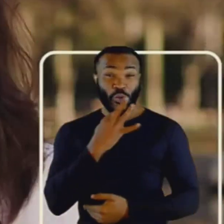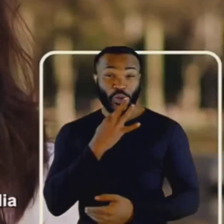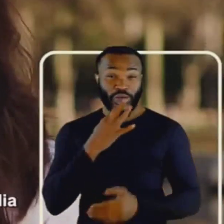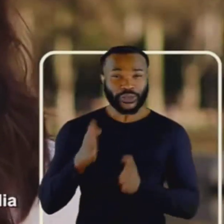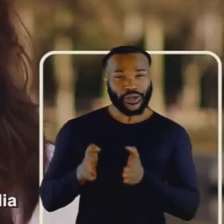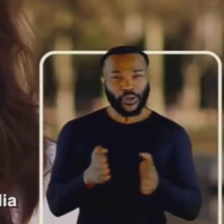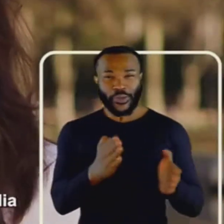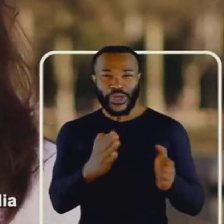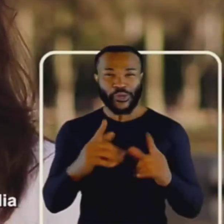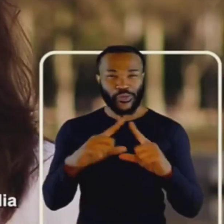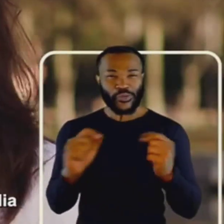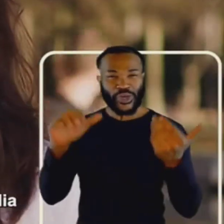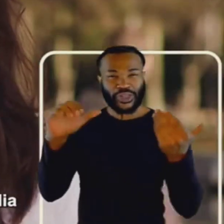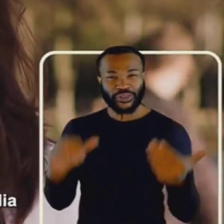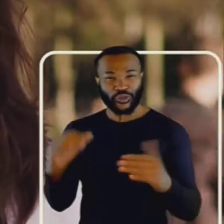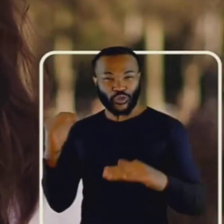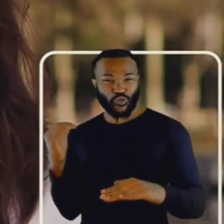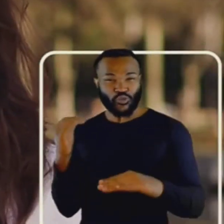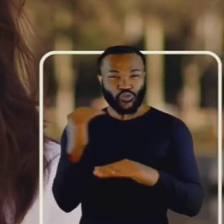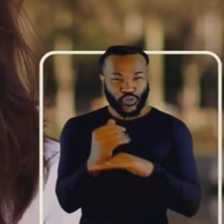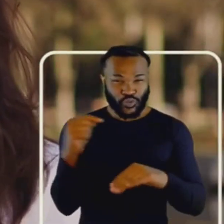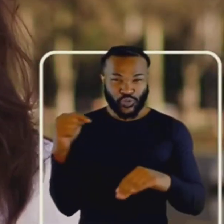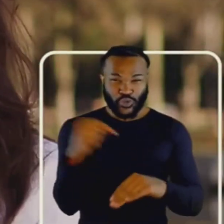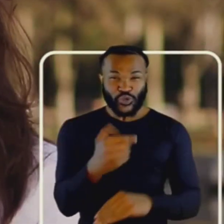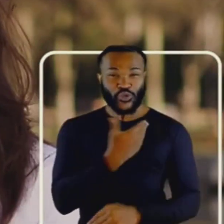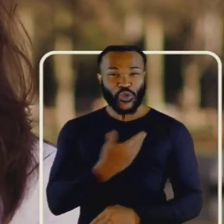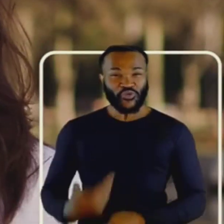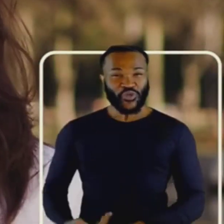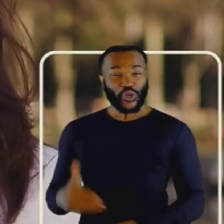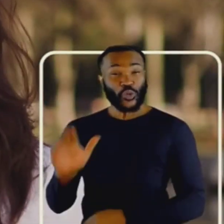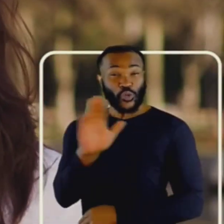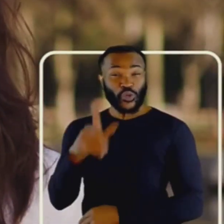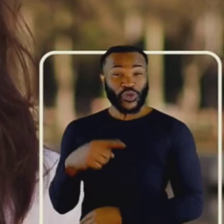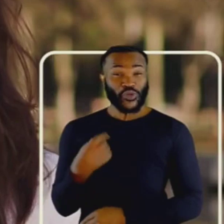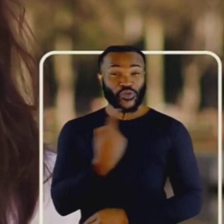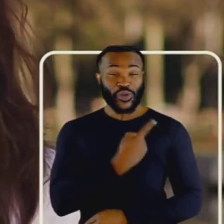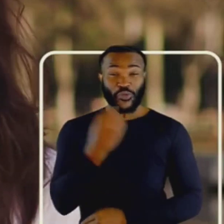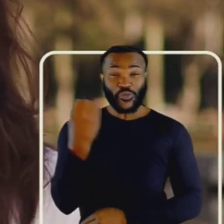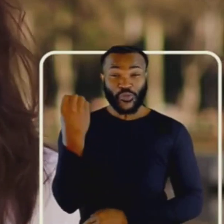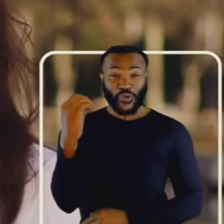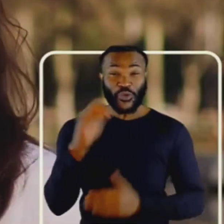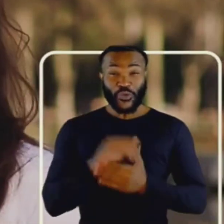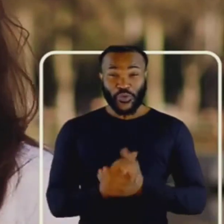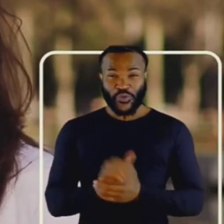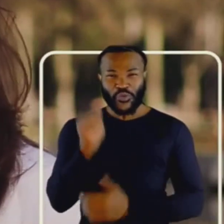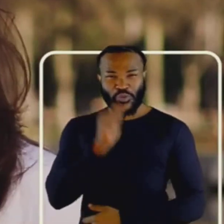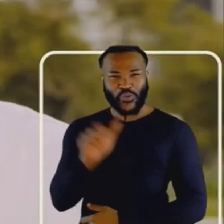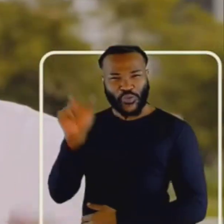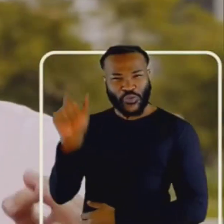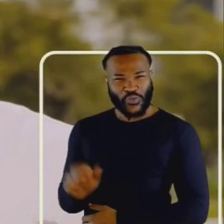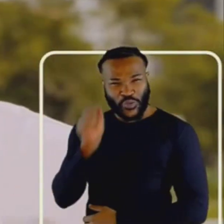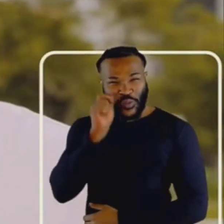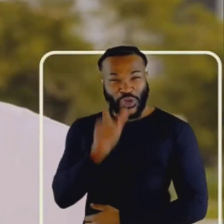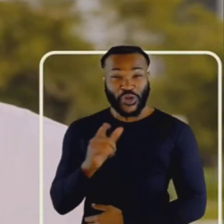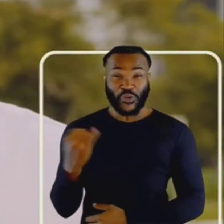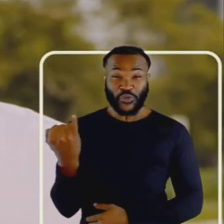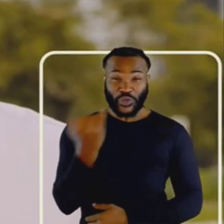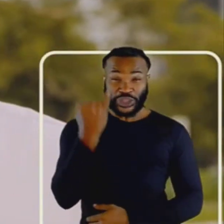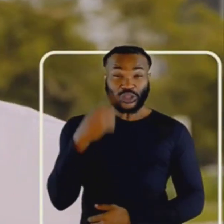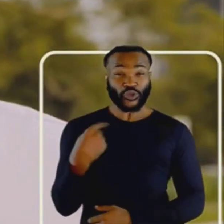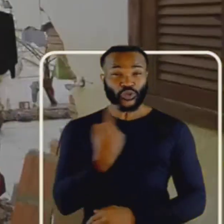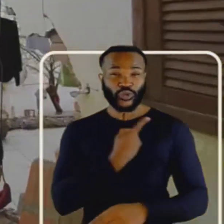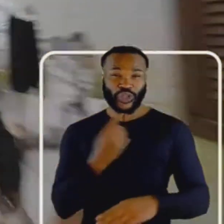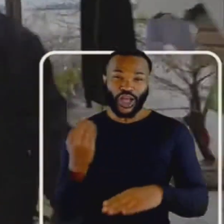Brasil. Conhece os caminhos em Brasília para trazer recursos e investimentos do governo Lula para a nossa Porto Alegre. Maria foi